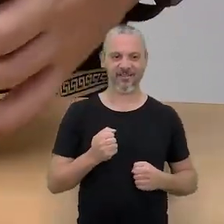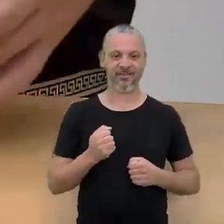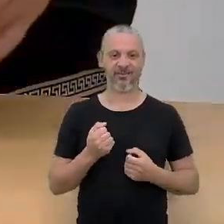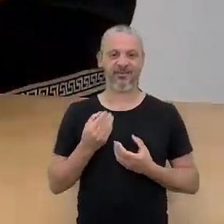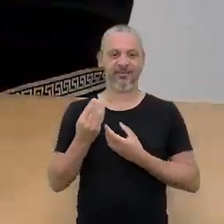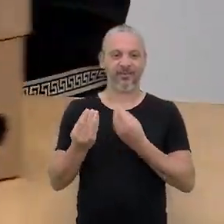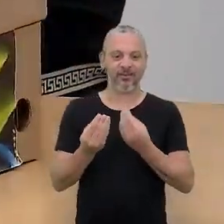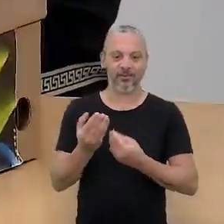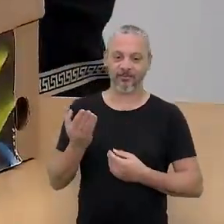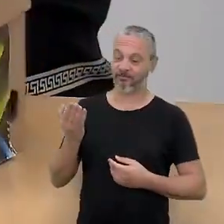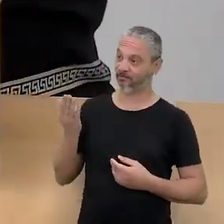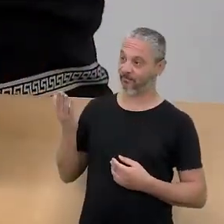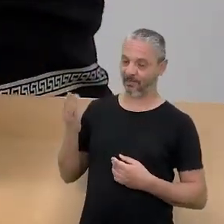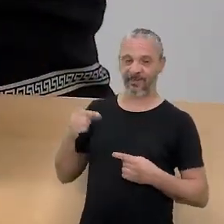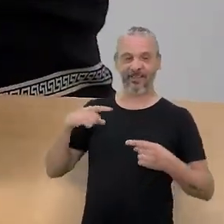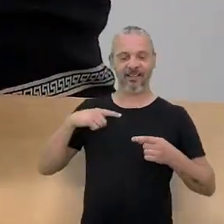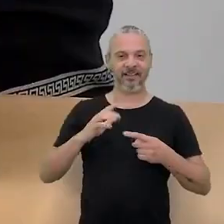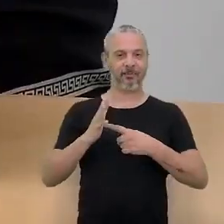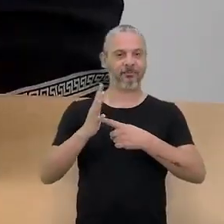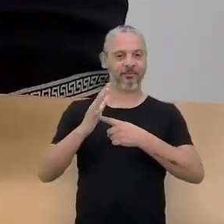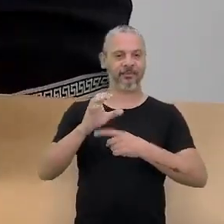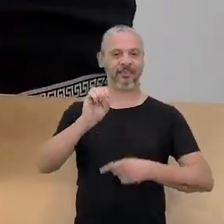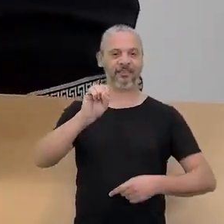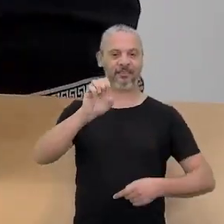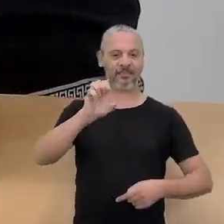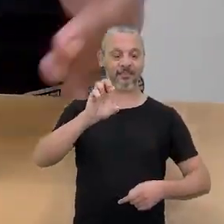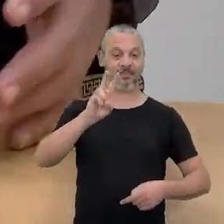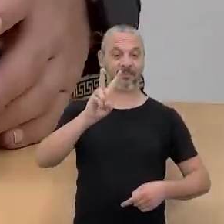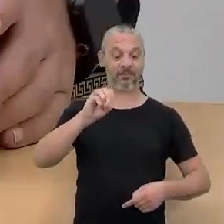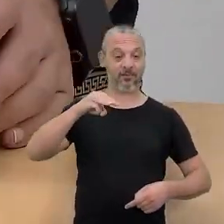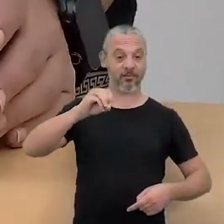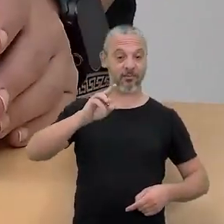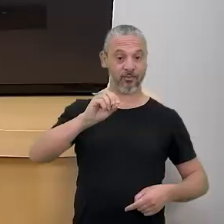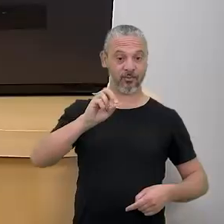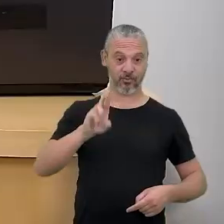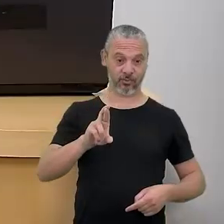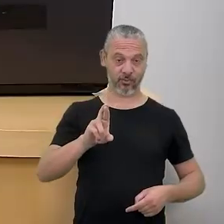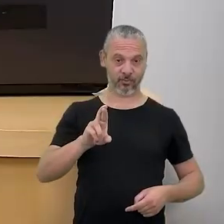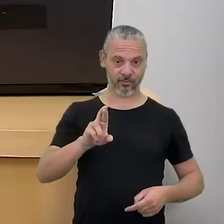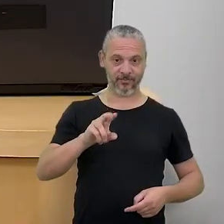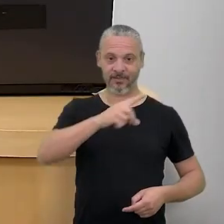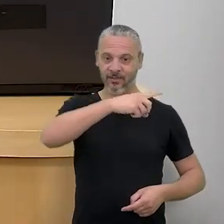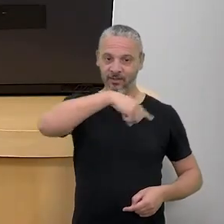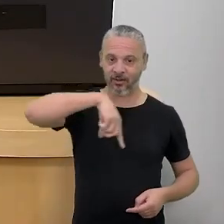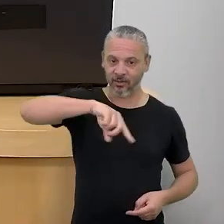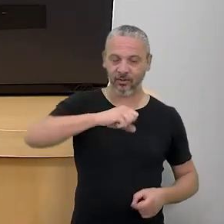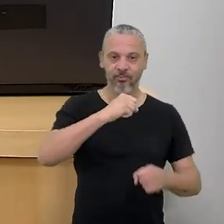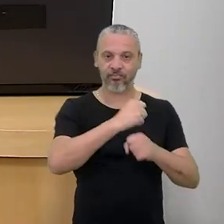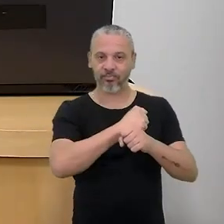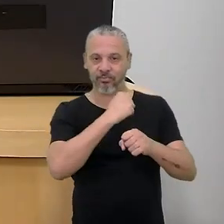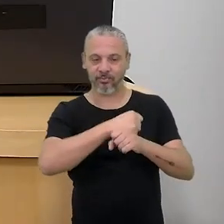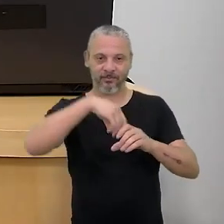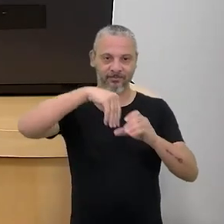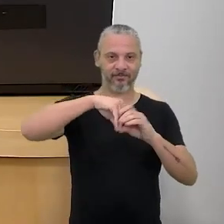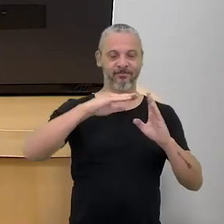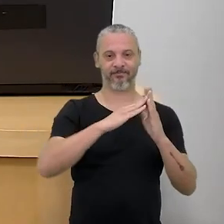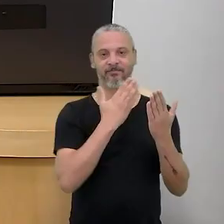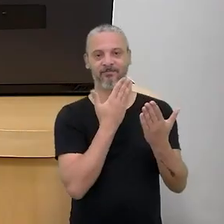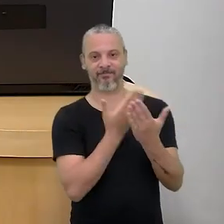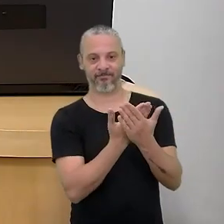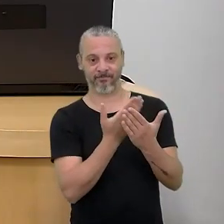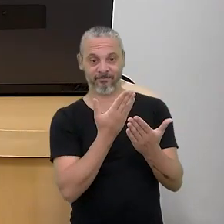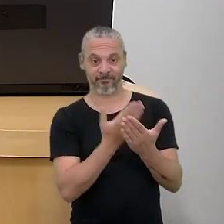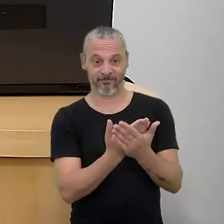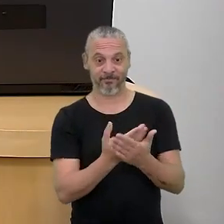aqui com o servomotor, tudo para regar a nossa roça que nós vamos construir aqui na escola.